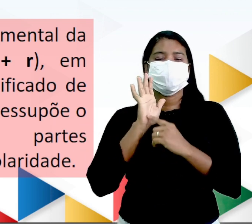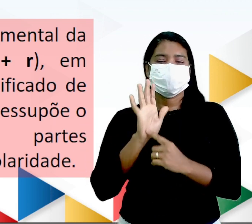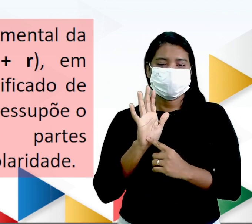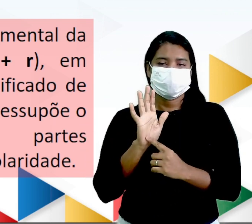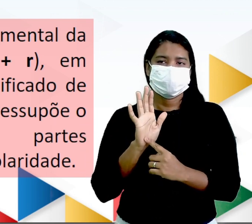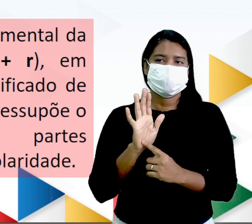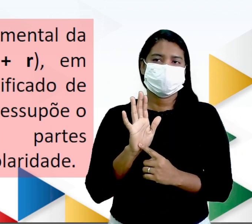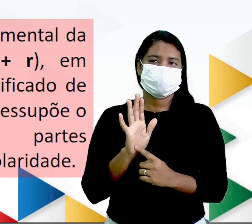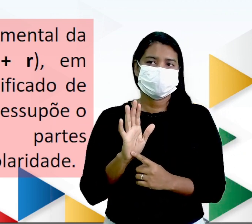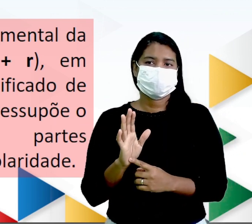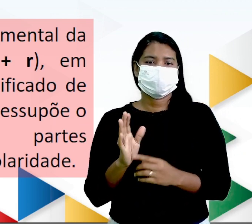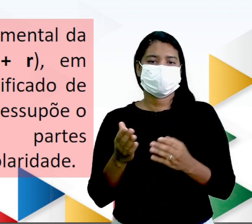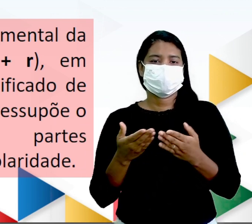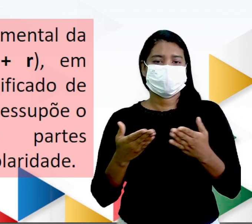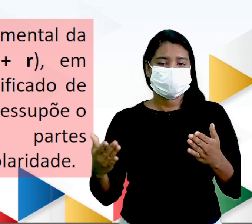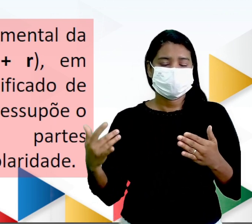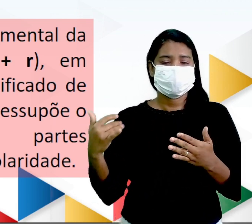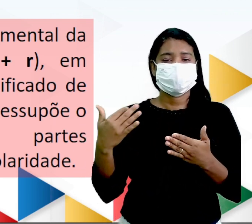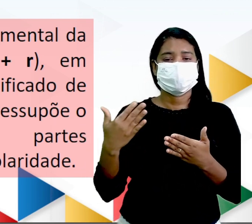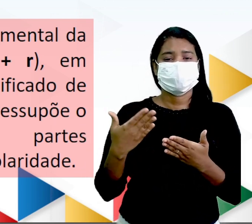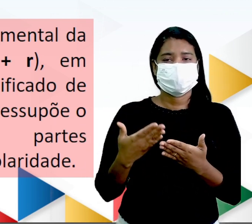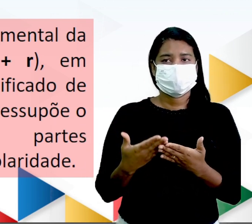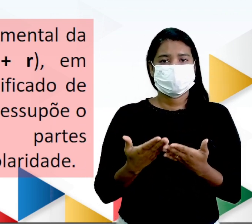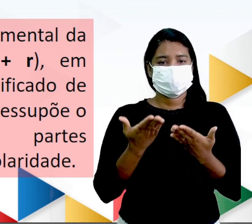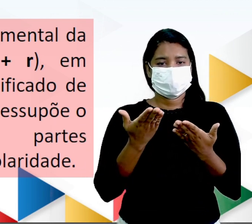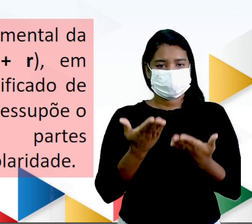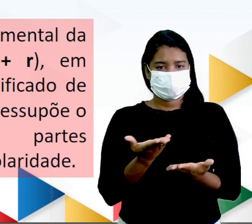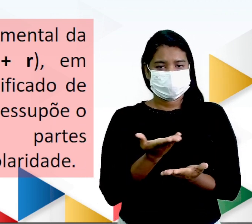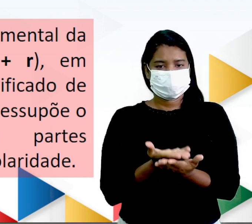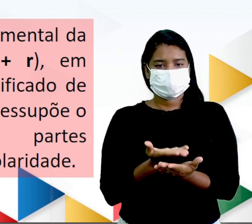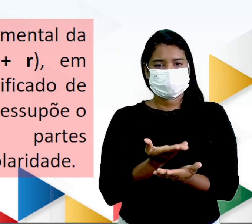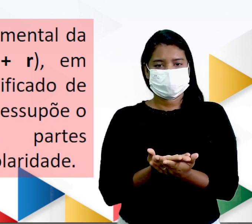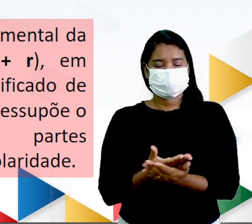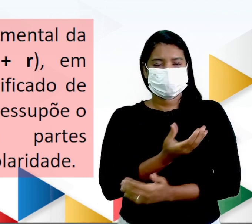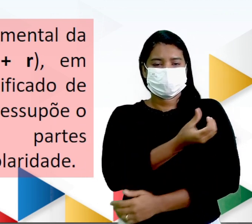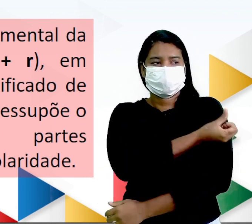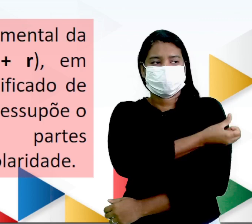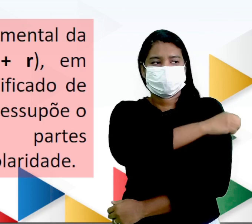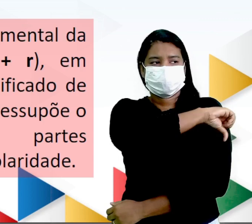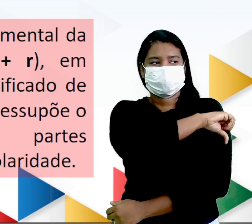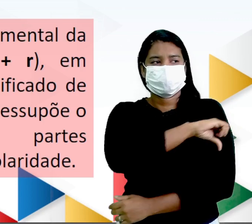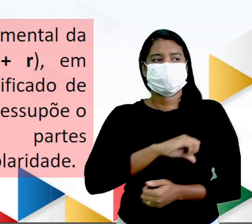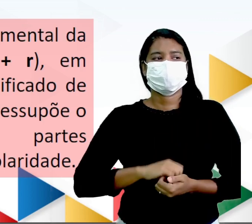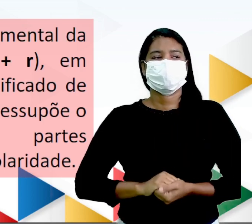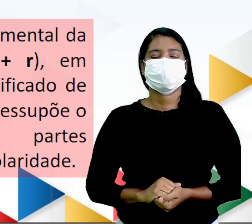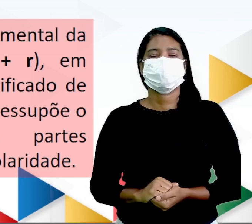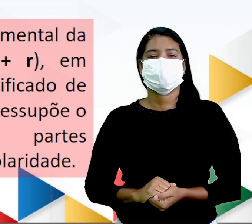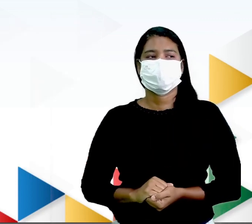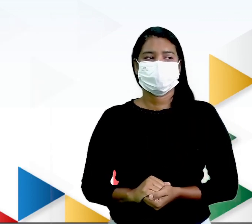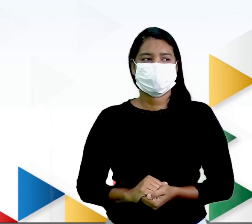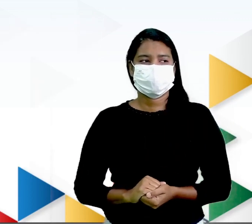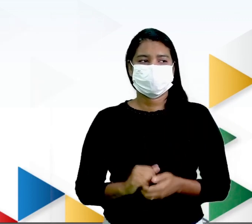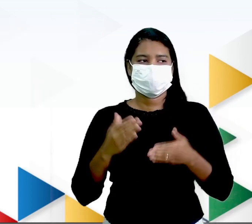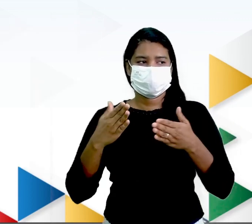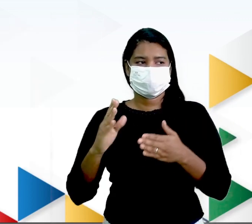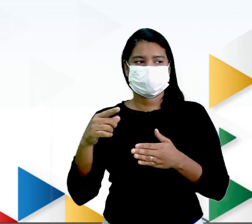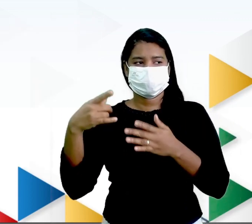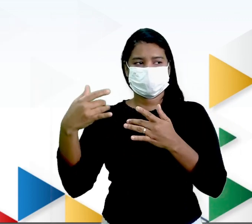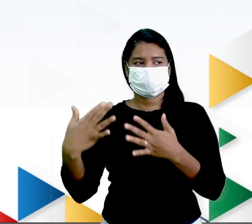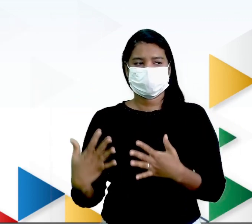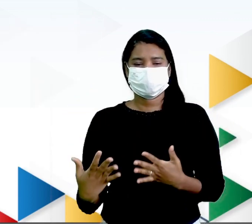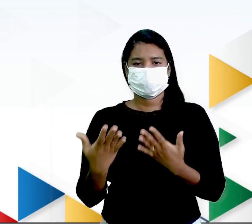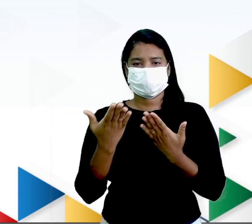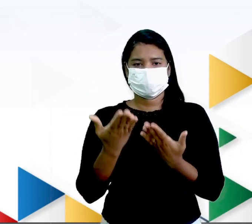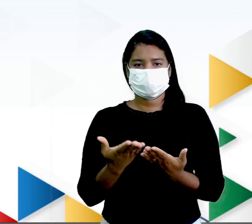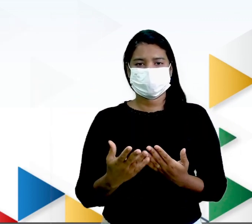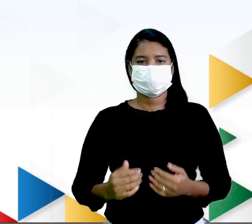muito durante o teu estudo do 6º ou 9º ano, tá bom? Mas nós vamos dar ênfase depois sobre isso.